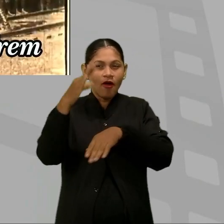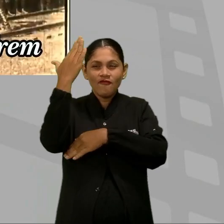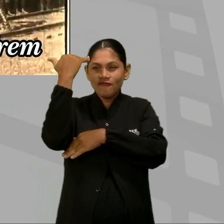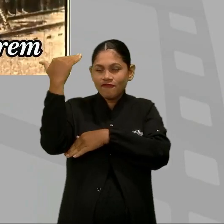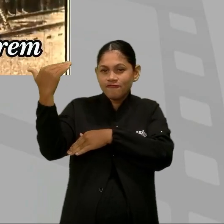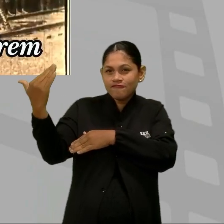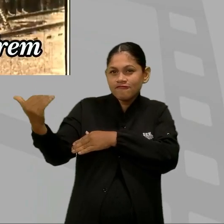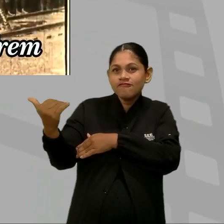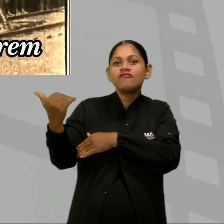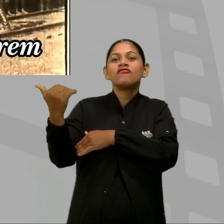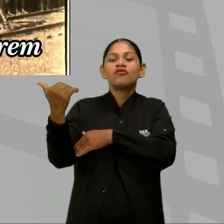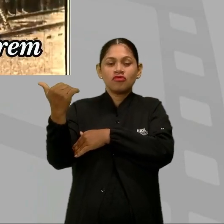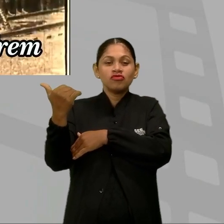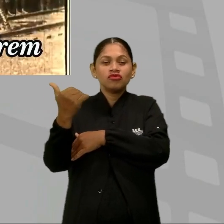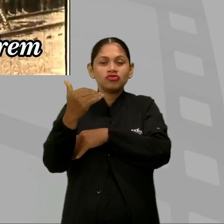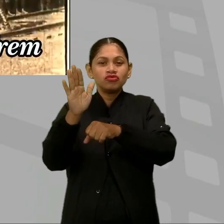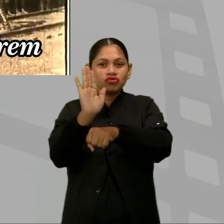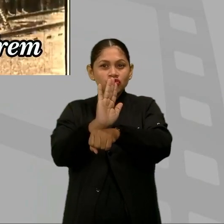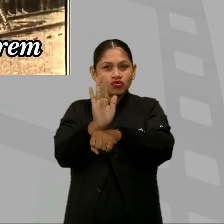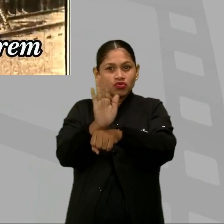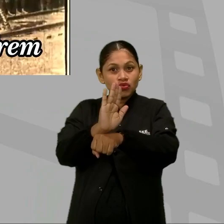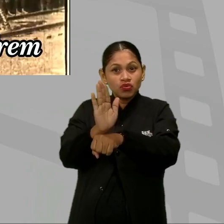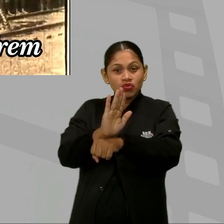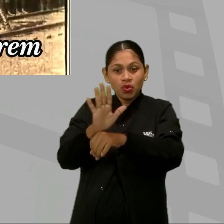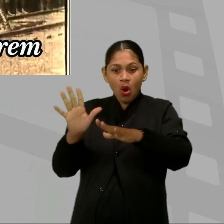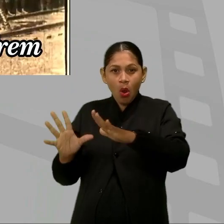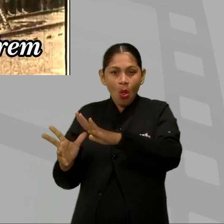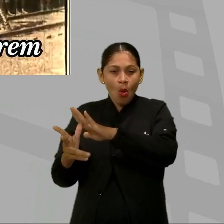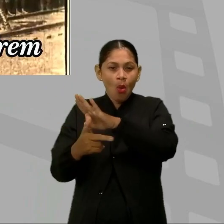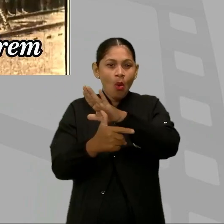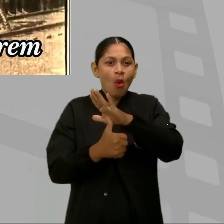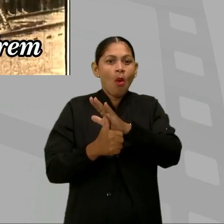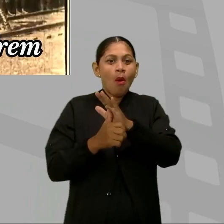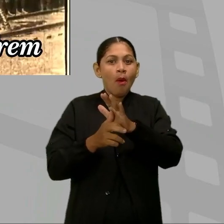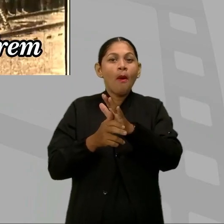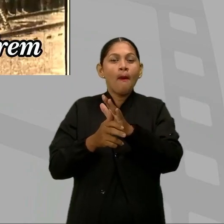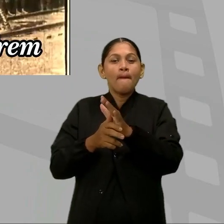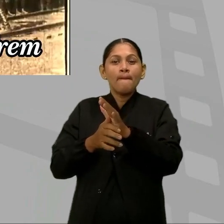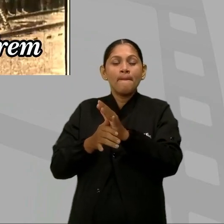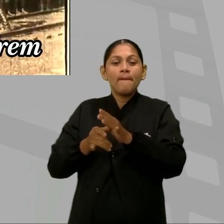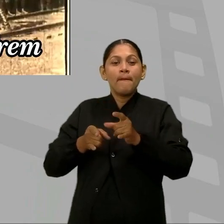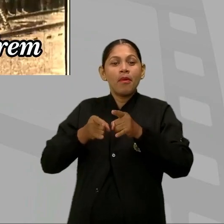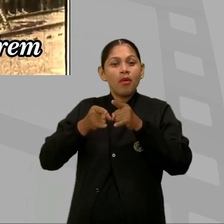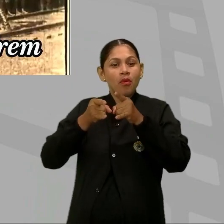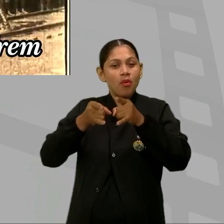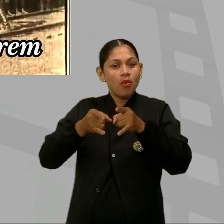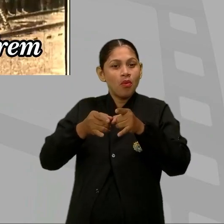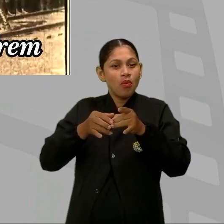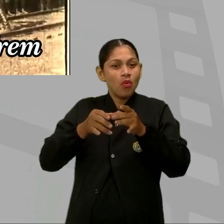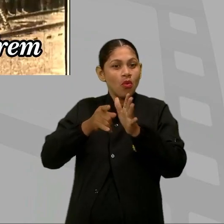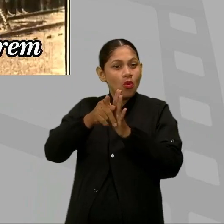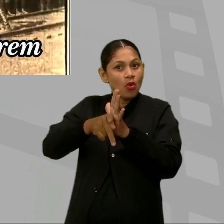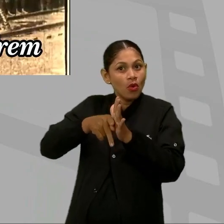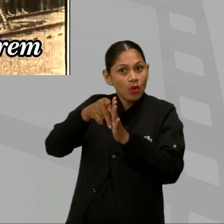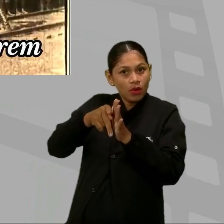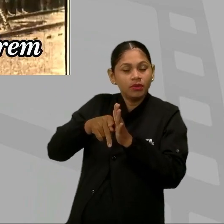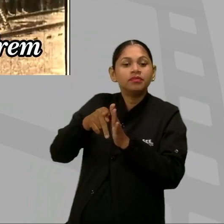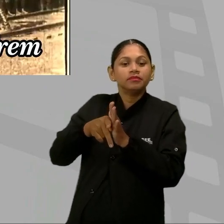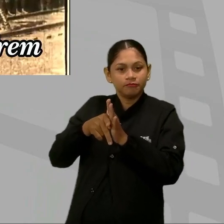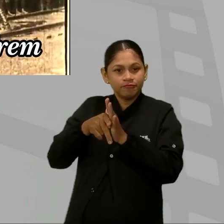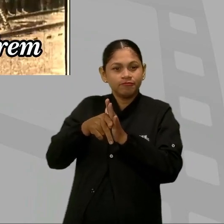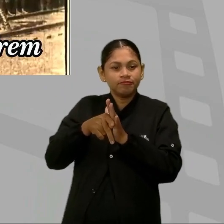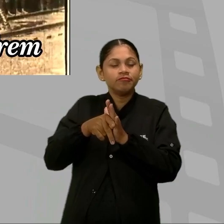Grande Roubo do Trem, que introduziu cortes de cena e sequências narrativas complexas no cinema. Esse foi um dos